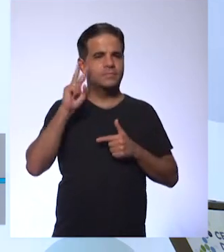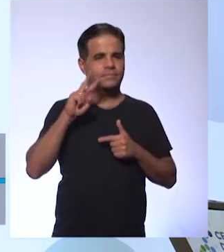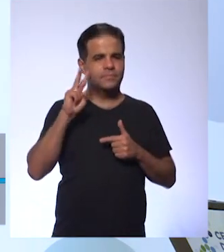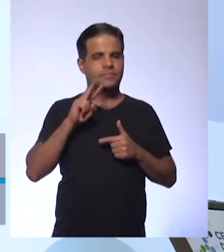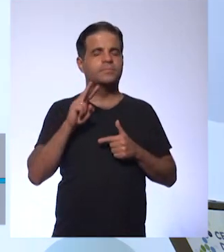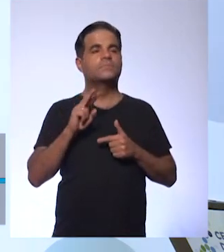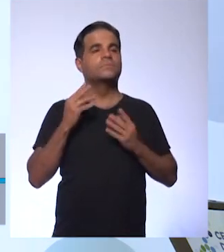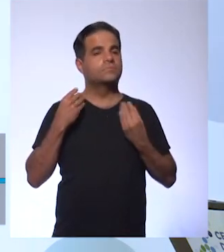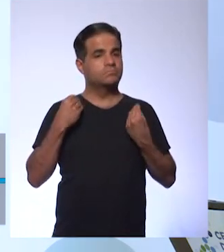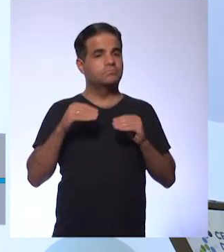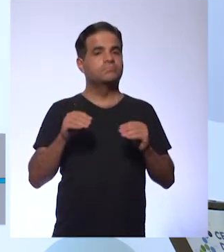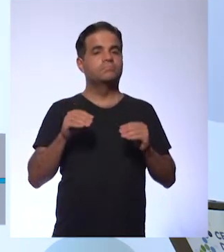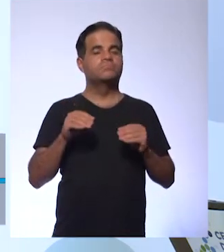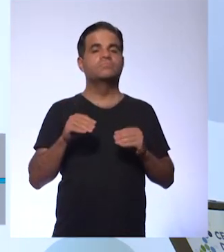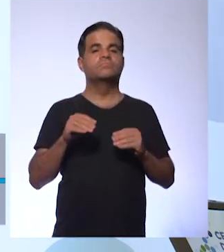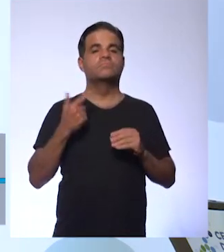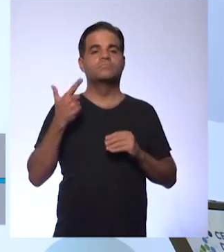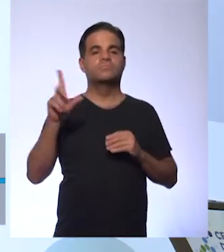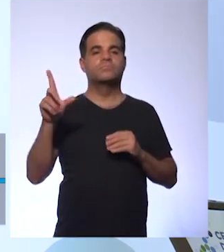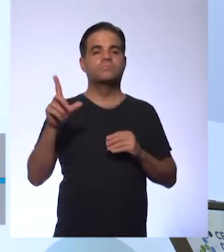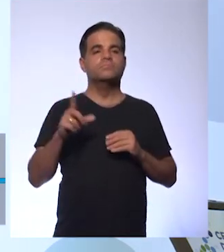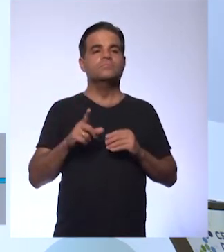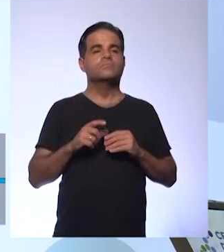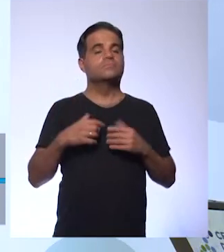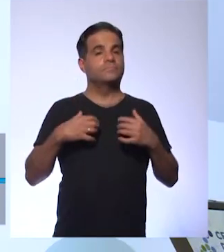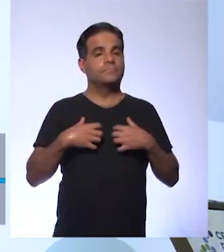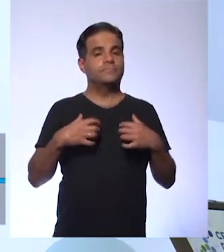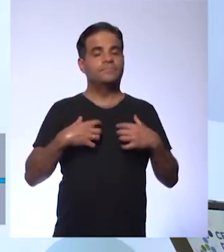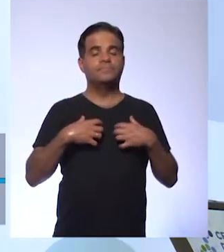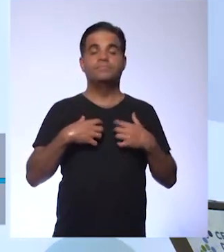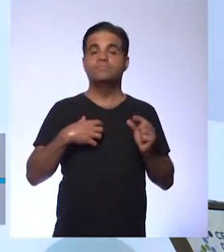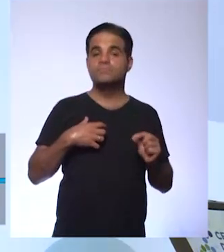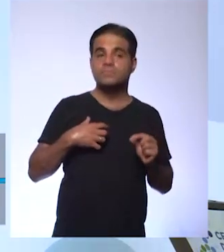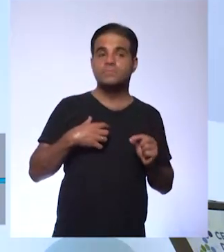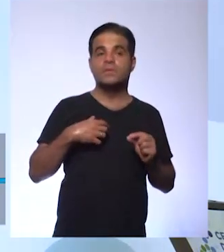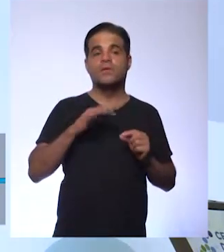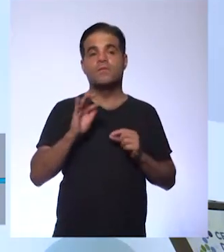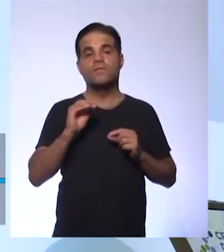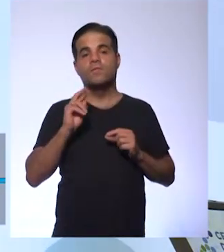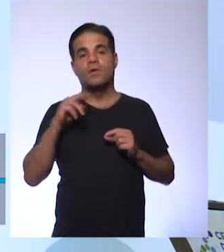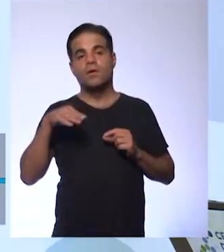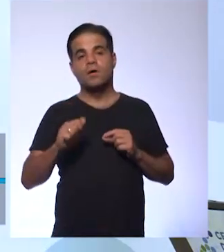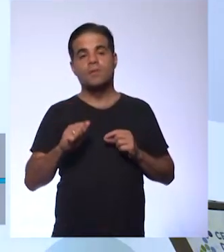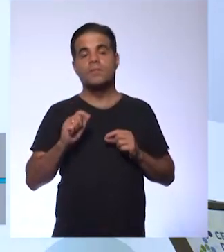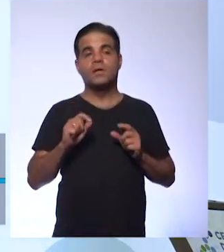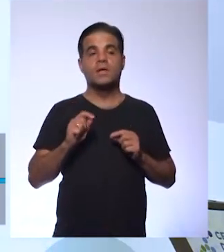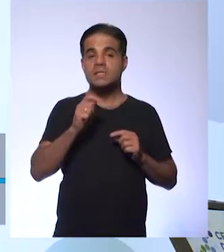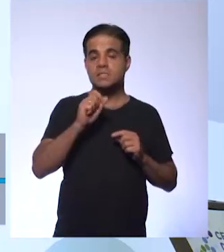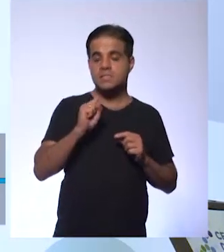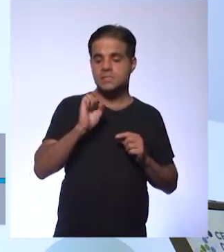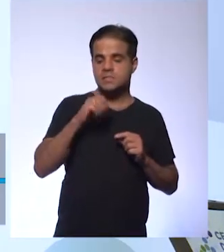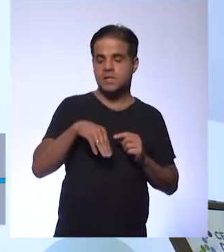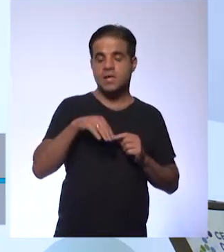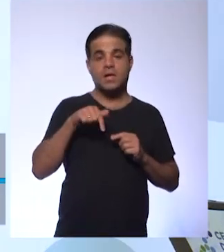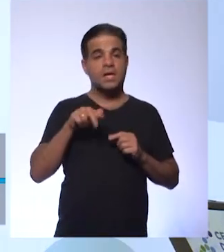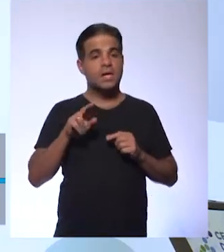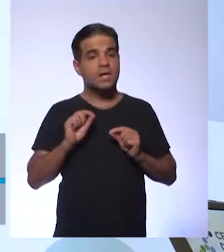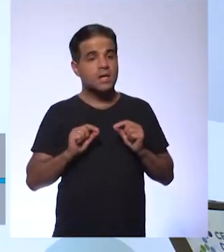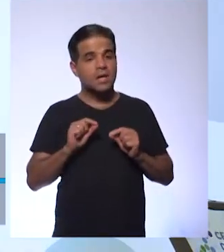vez, que tinha colocado lá na outra. De modo que, de forma que, sem que. E a ideia